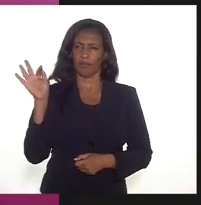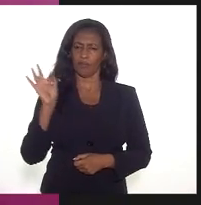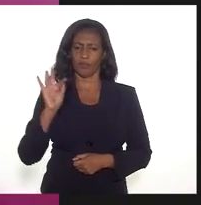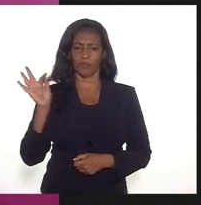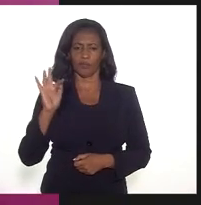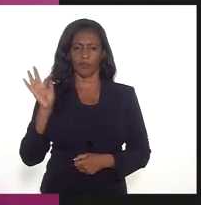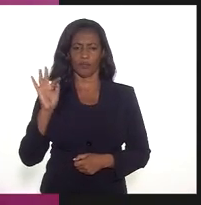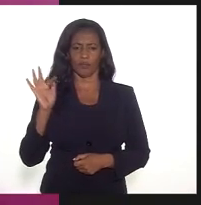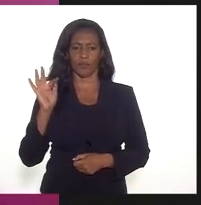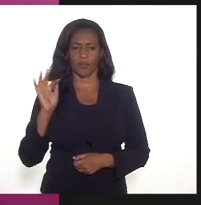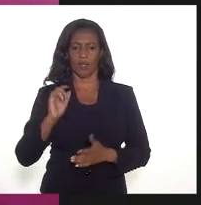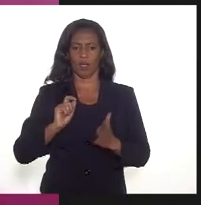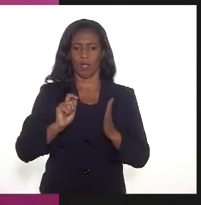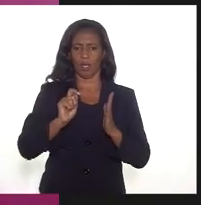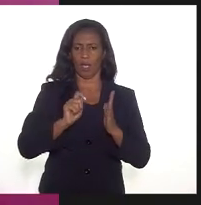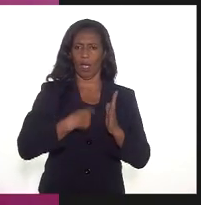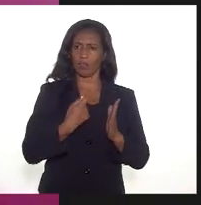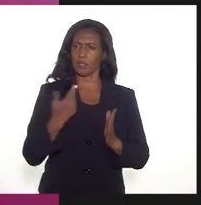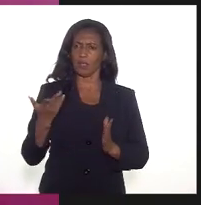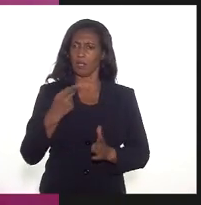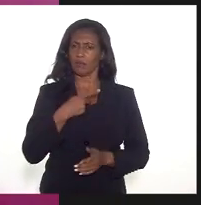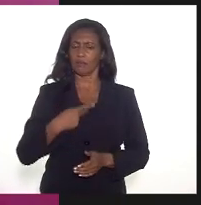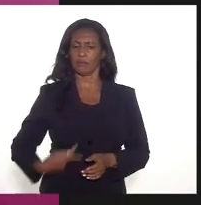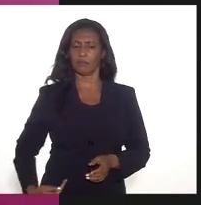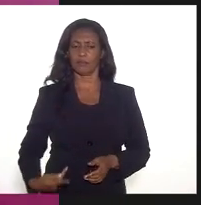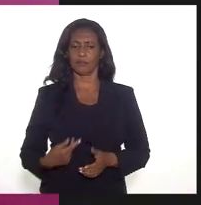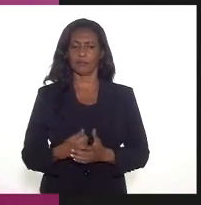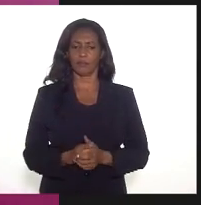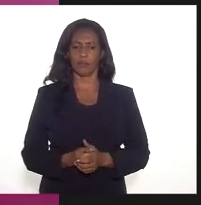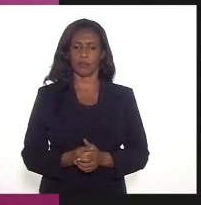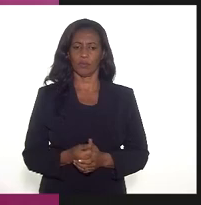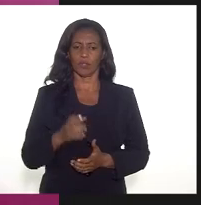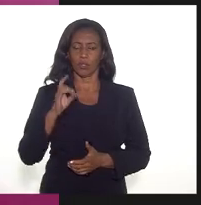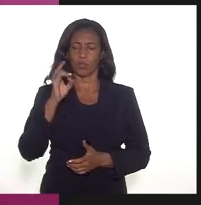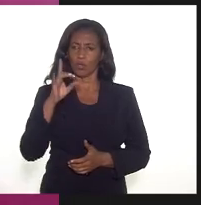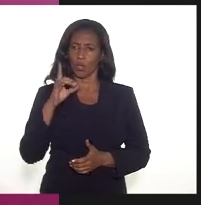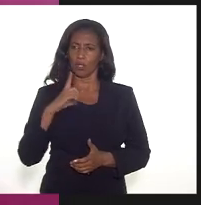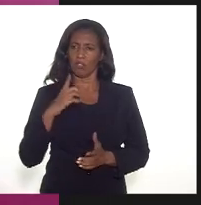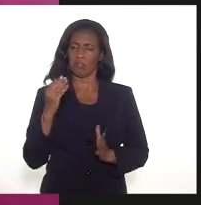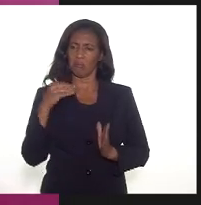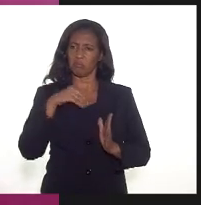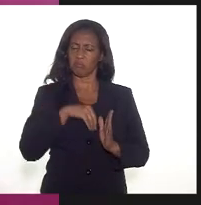fevereiro, assinado por Vossa Excelência. Só que ele consta